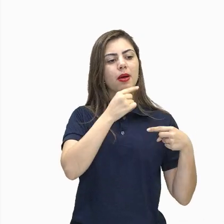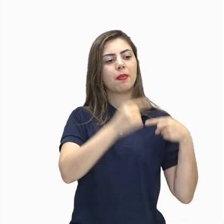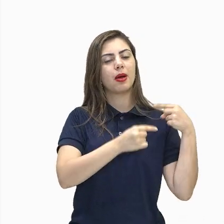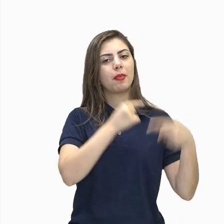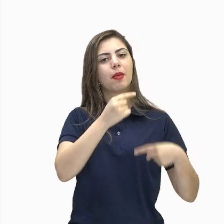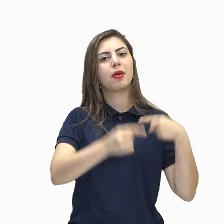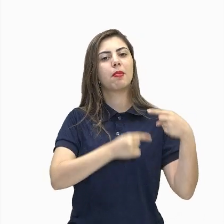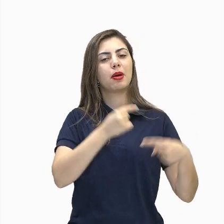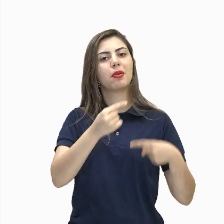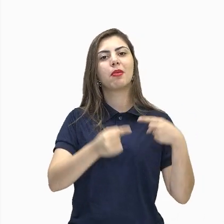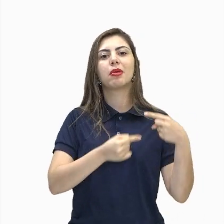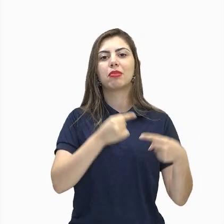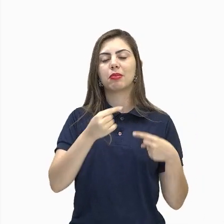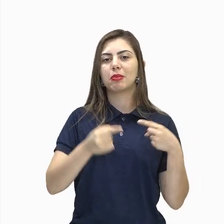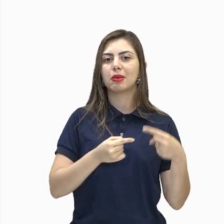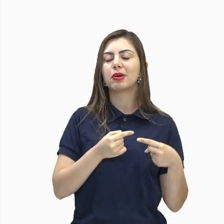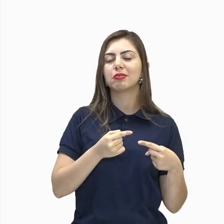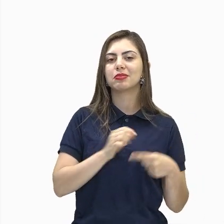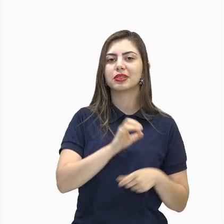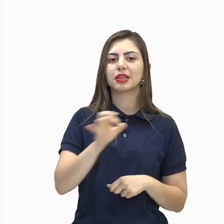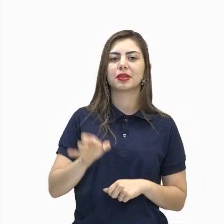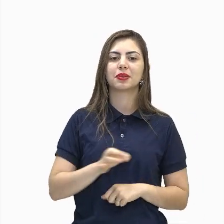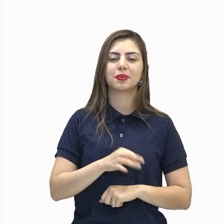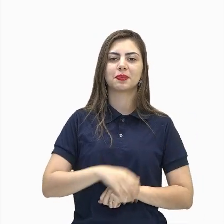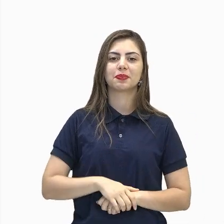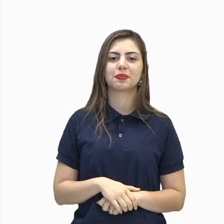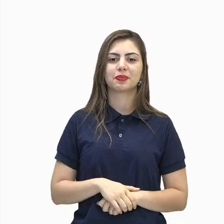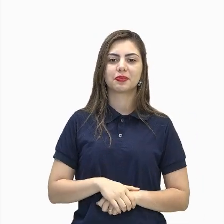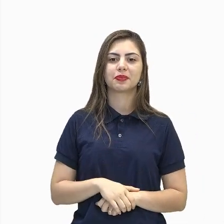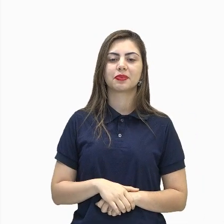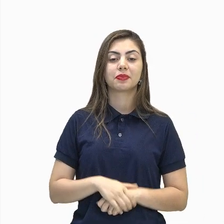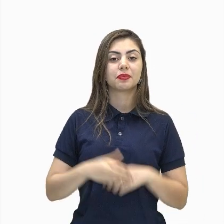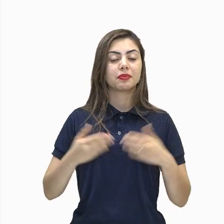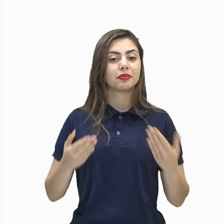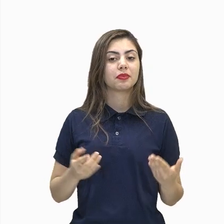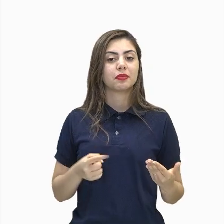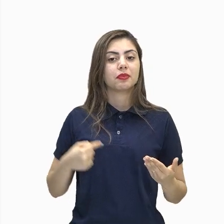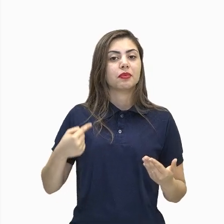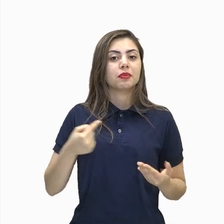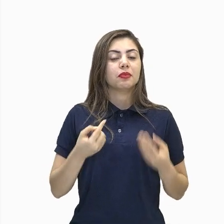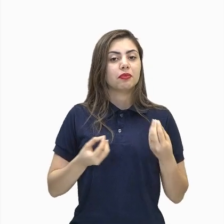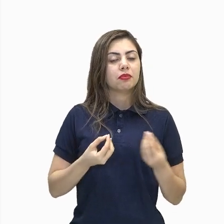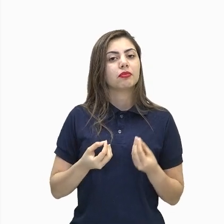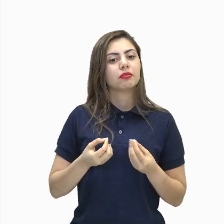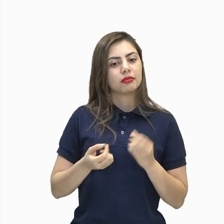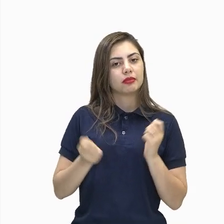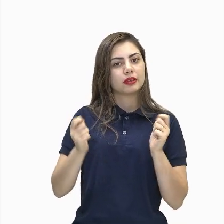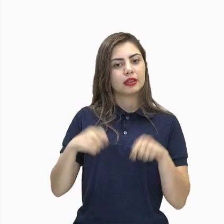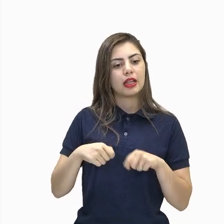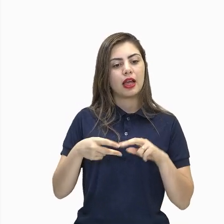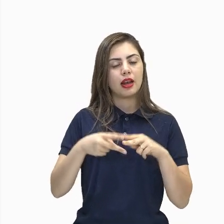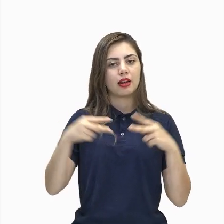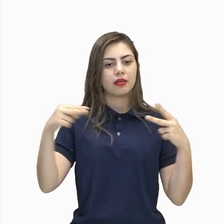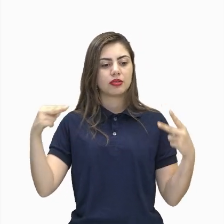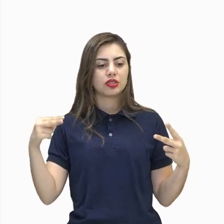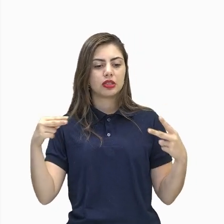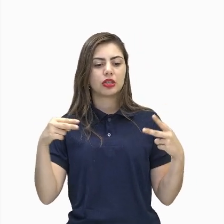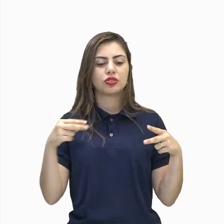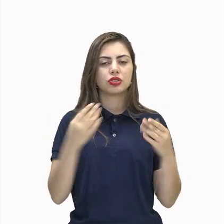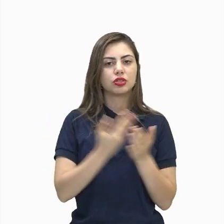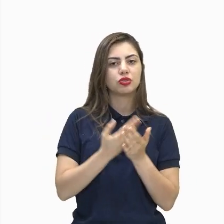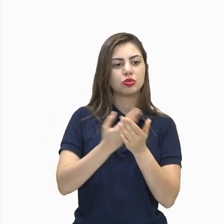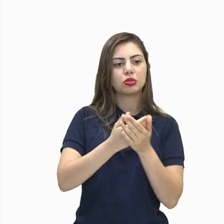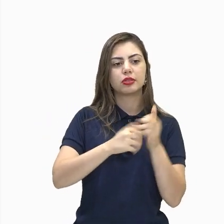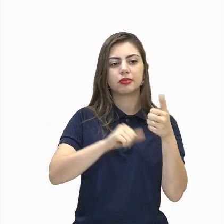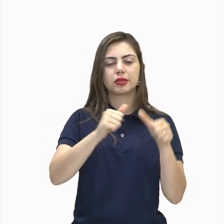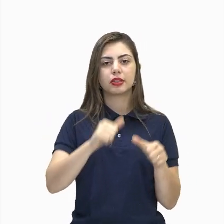transmitida dentro de uma família, fazendo com que a gente possa ter um planejamento genético familiar e